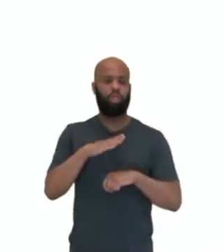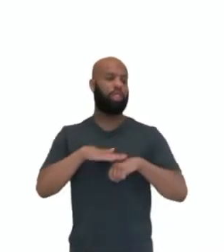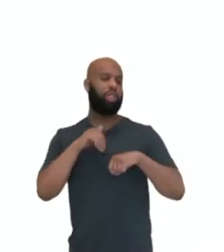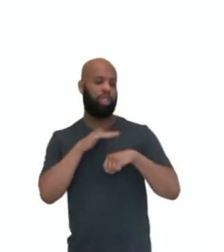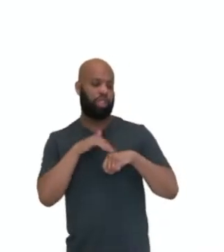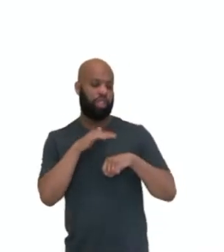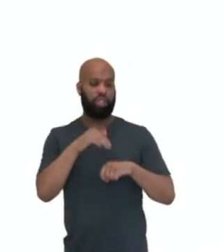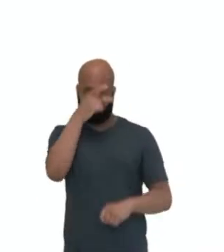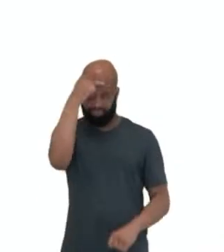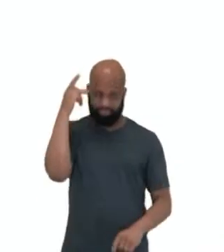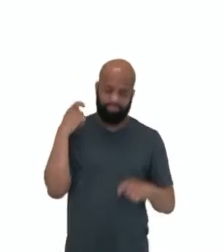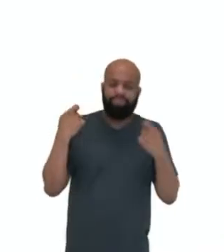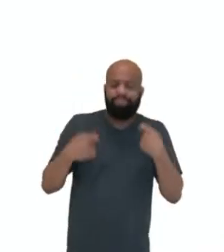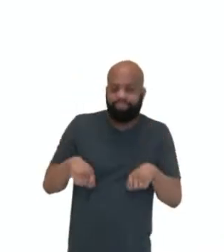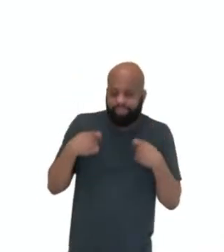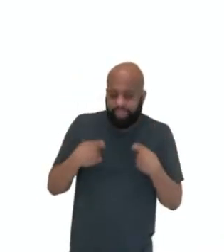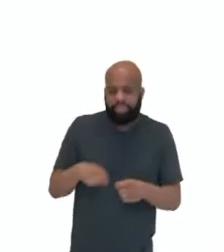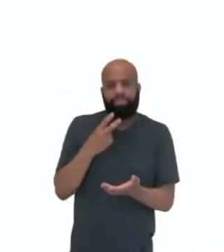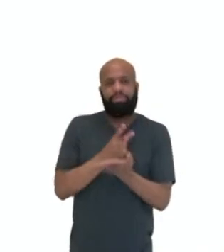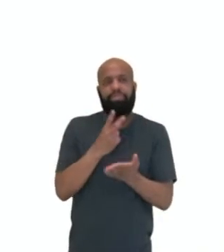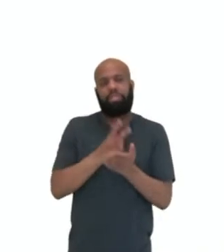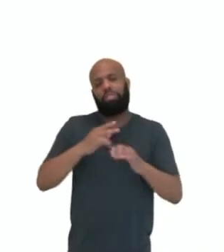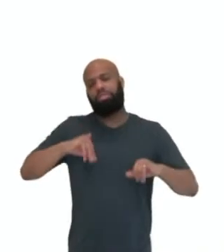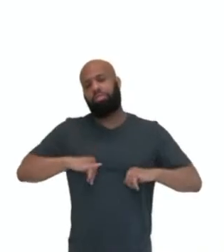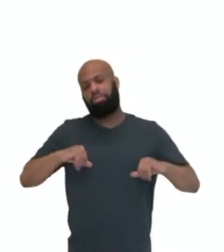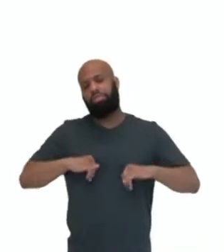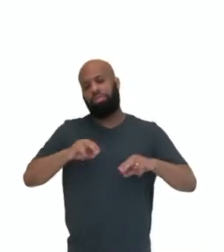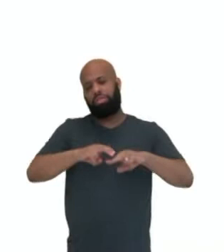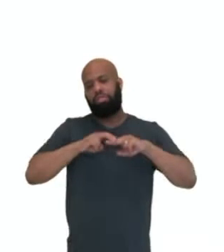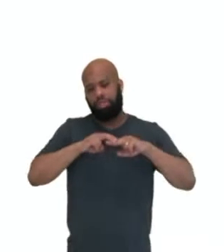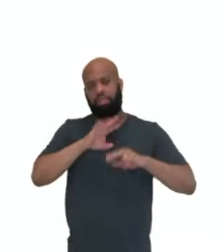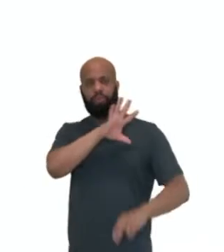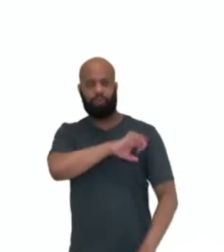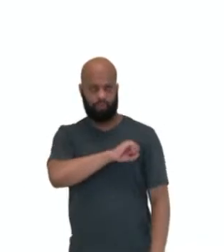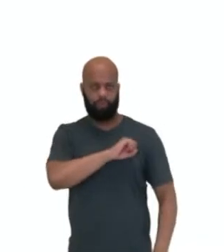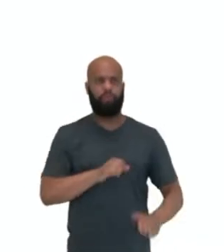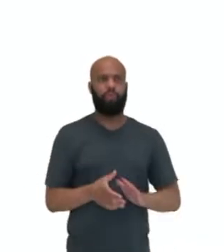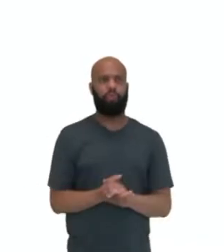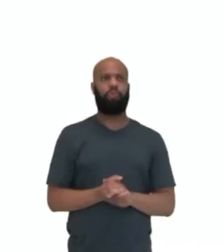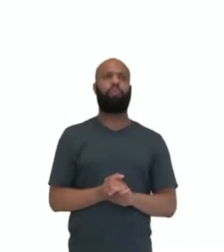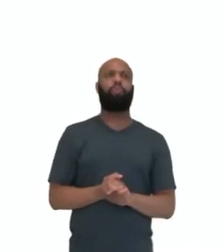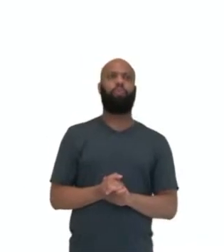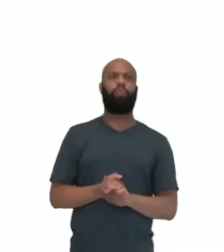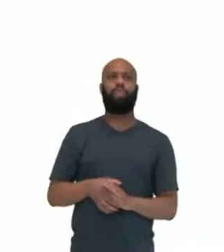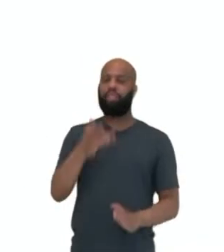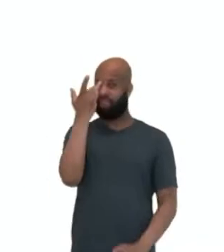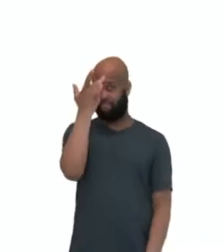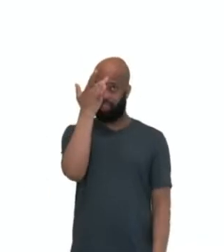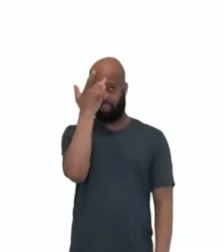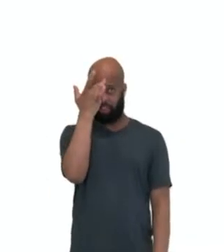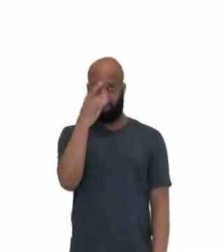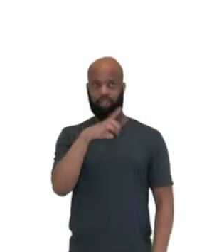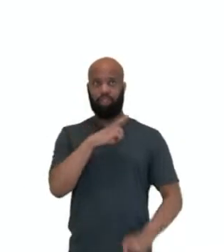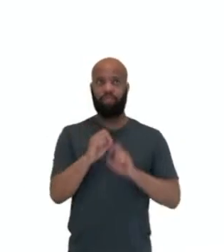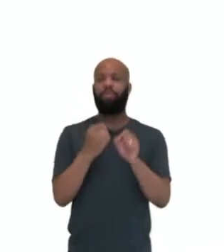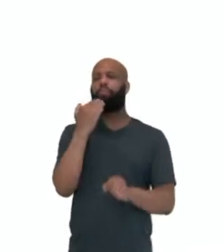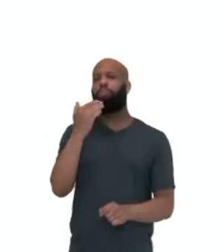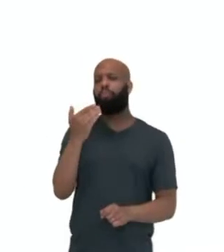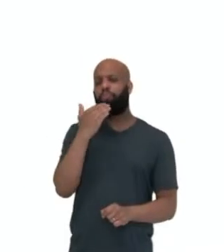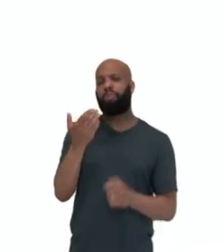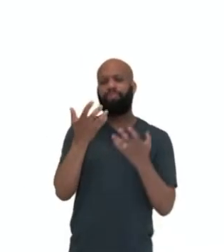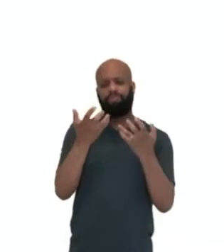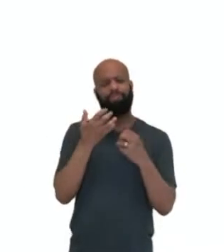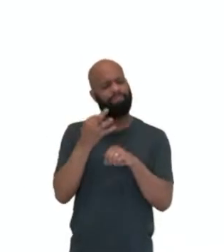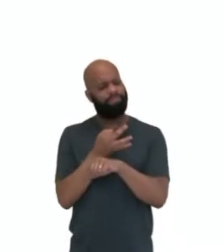consolo àquelas que vivem momentos de aflição. Da Índia, uma pede forças para suportar a